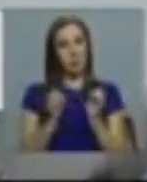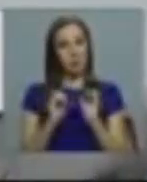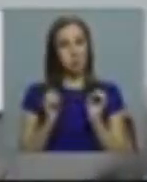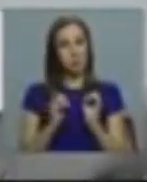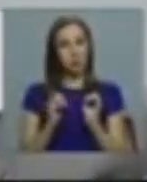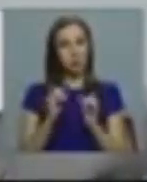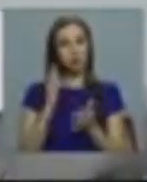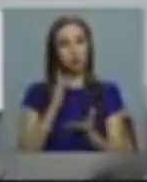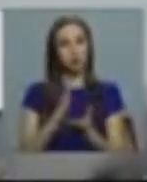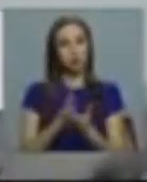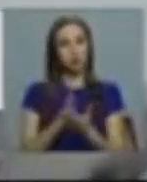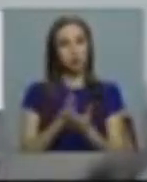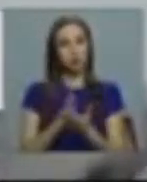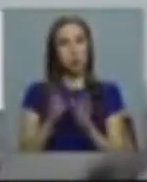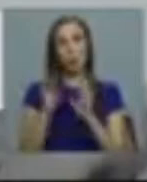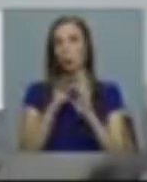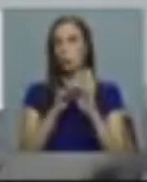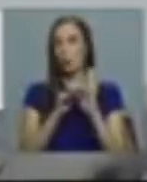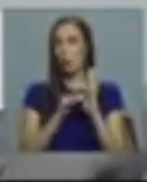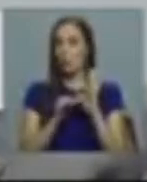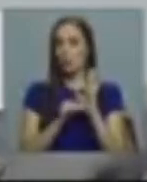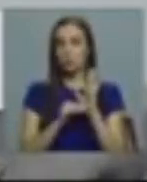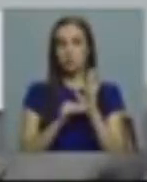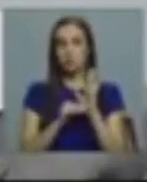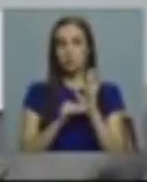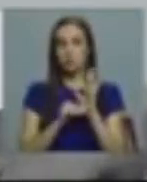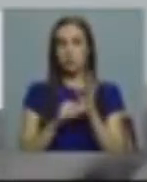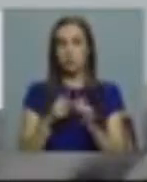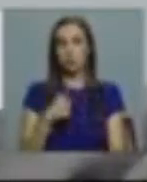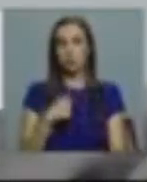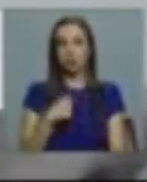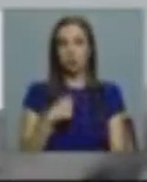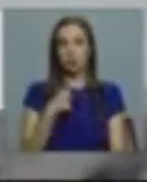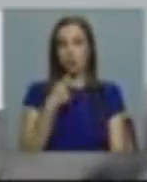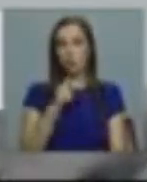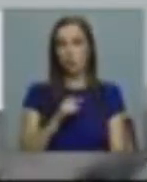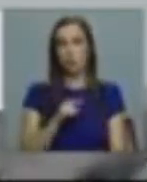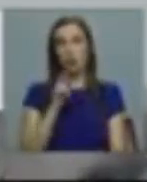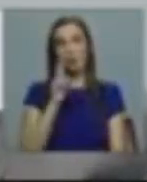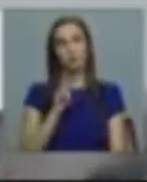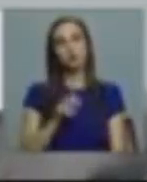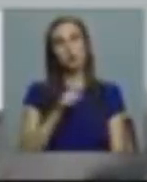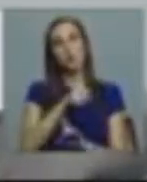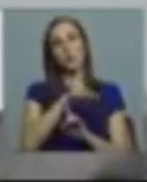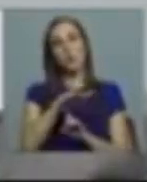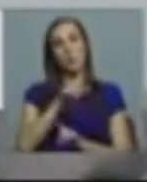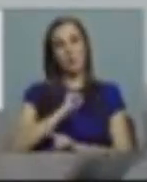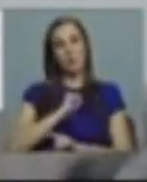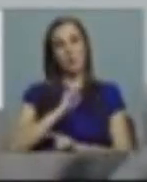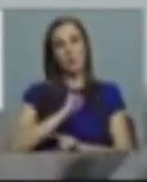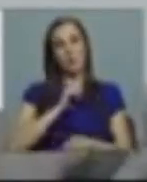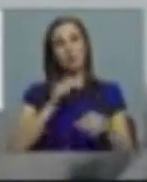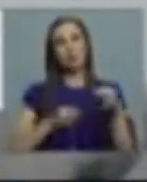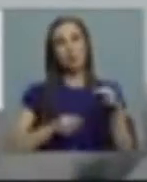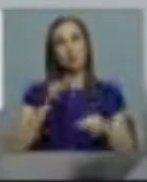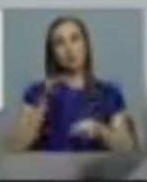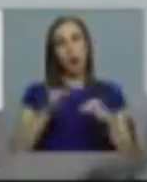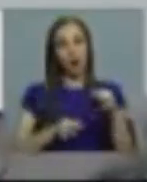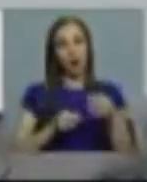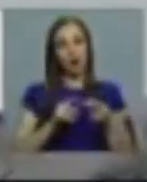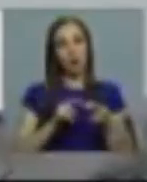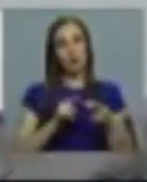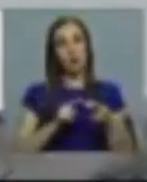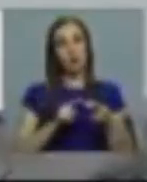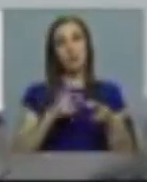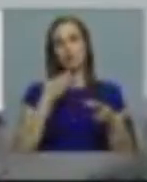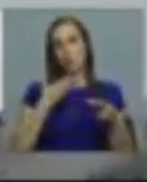tem unicamente conteúdo. Eu não concebo, tendo em conta minha formação jurídica, tendo em conta a